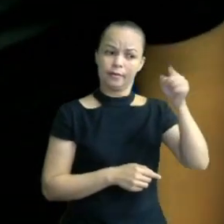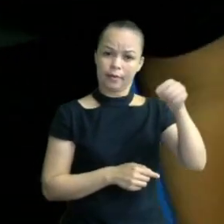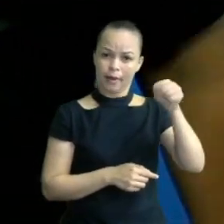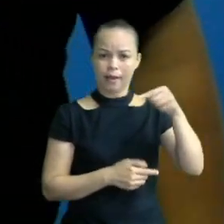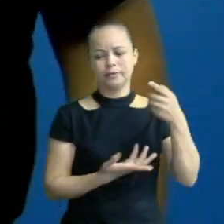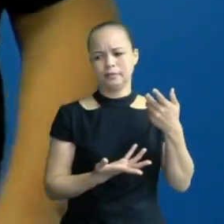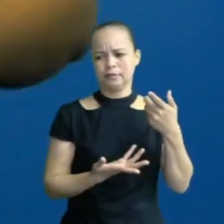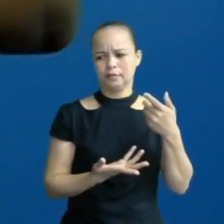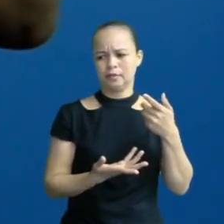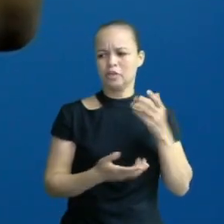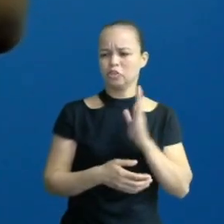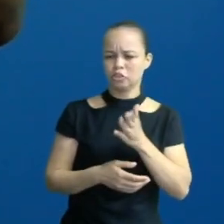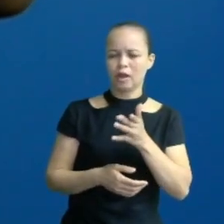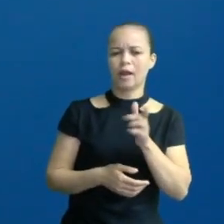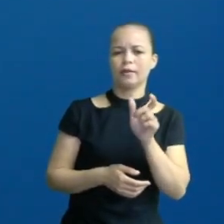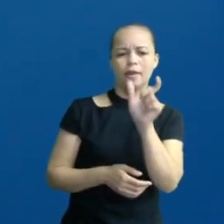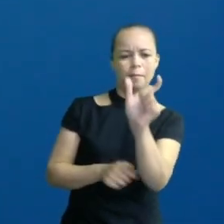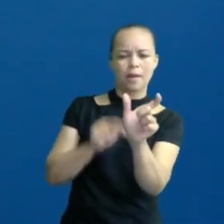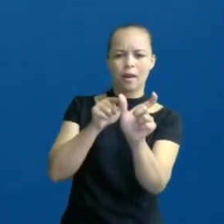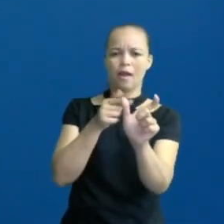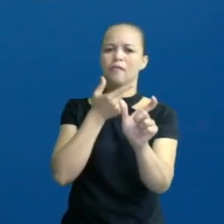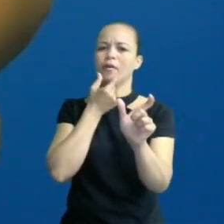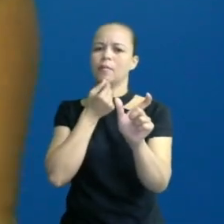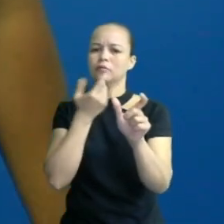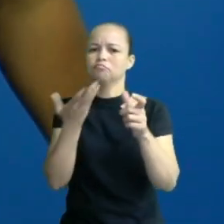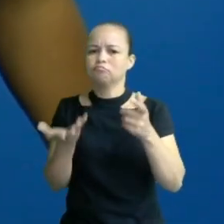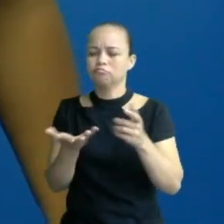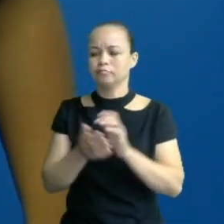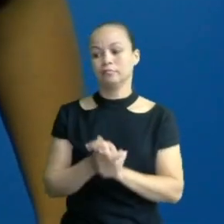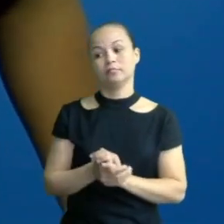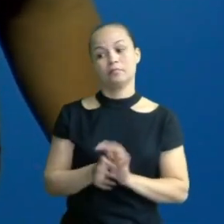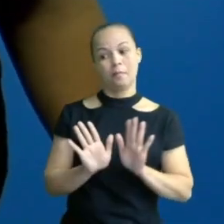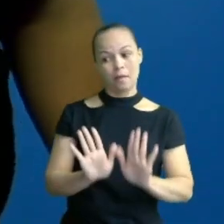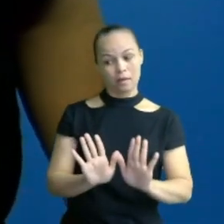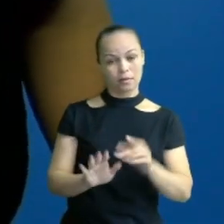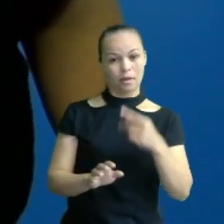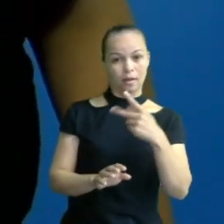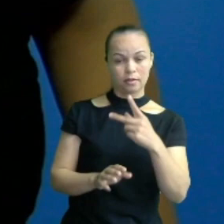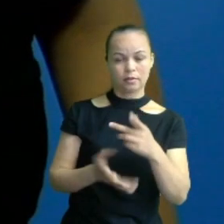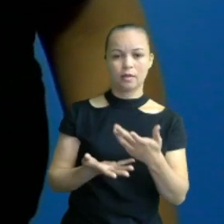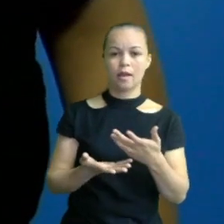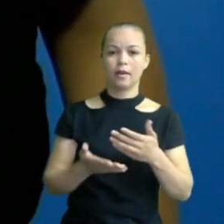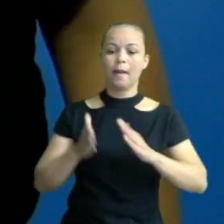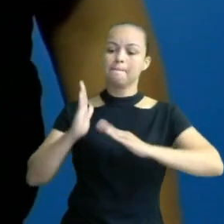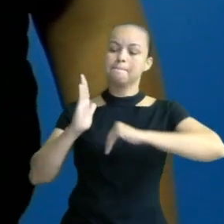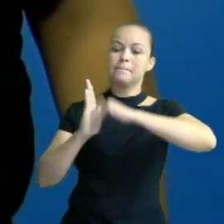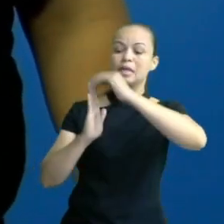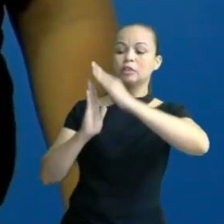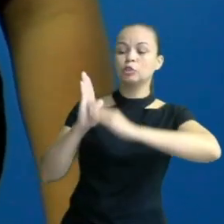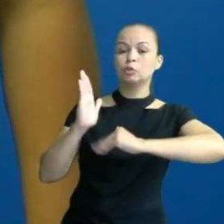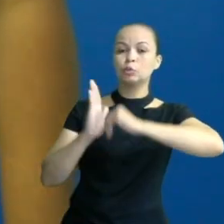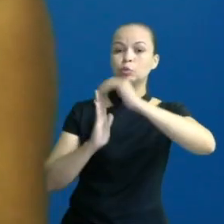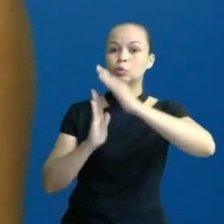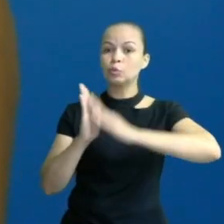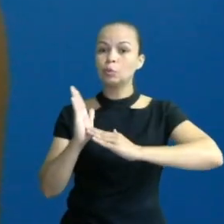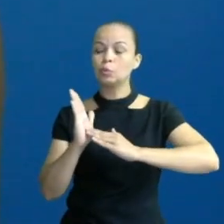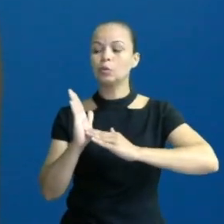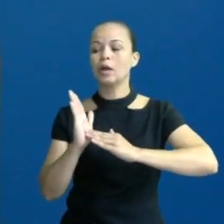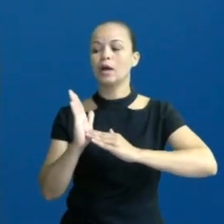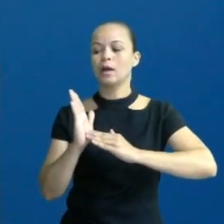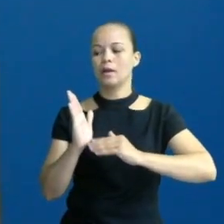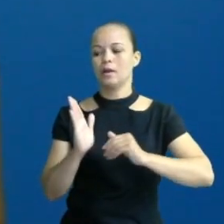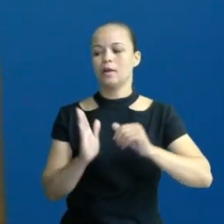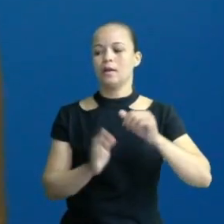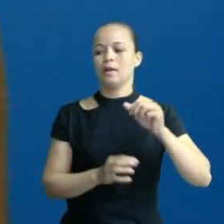professor. Mas aí, nesse caso, veja, era uma pintura à maneira